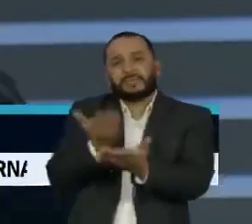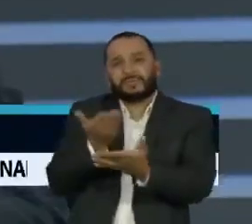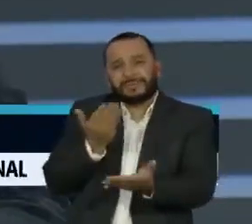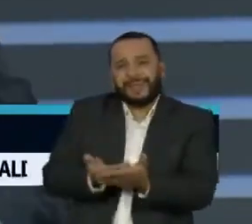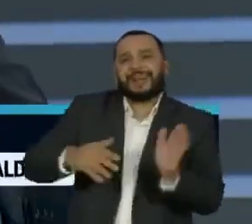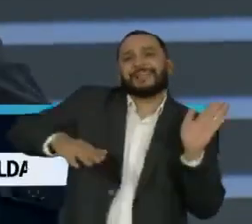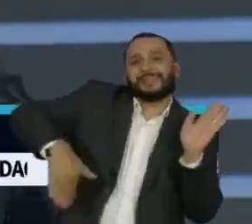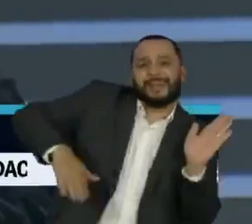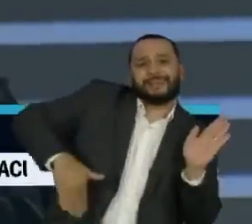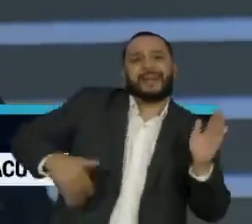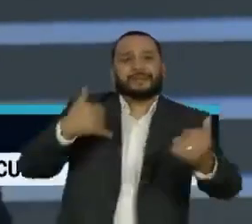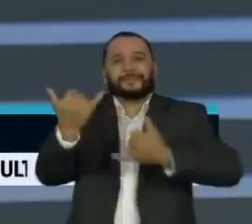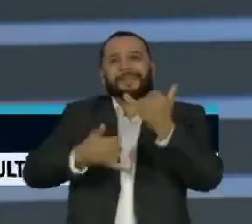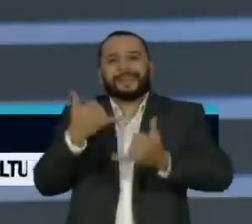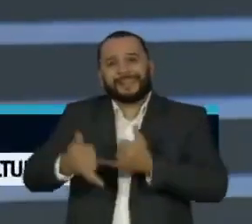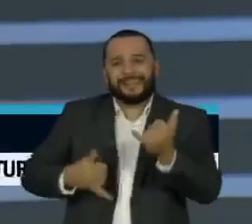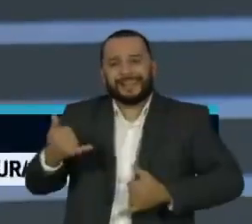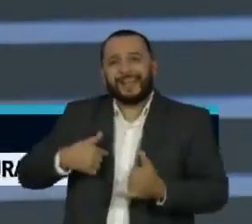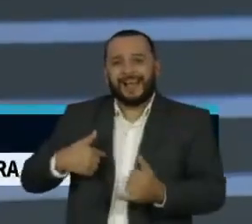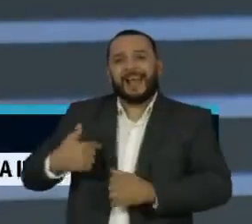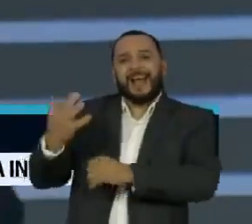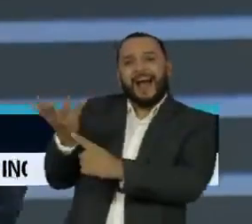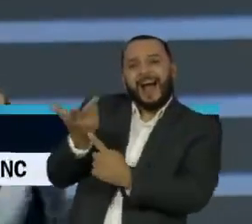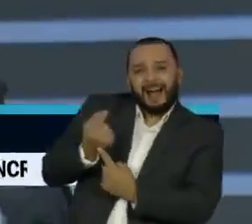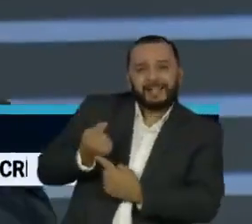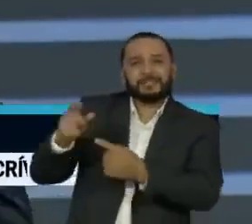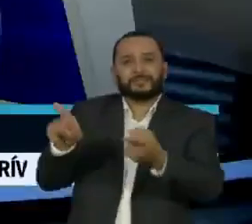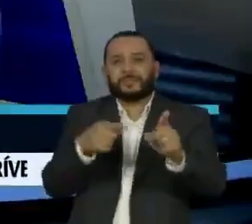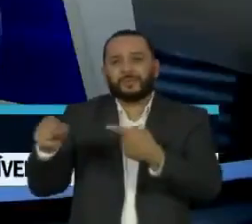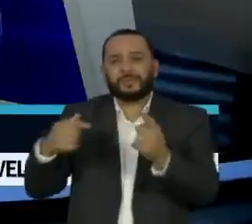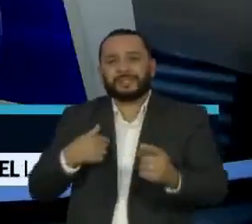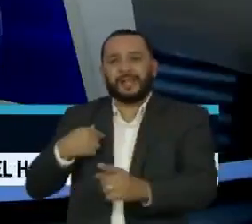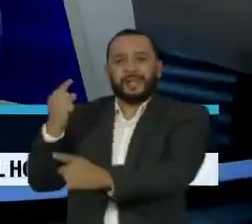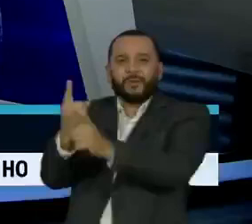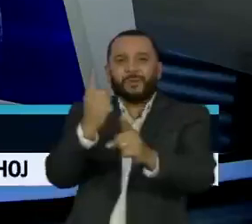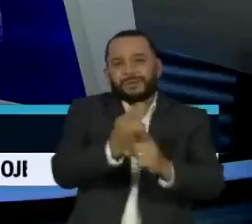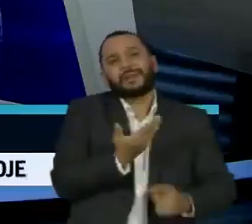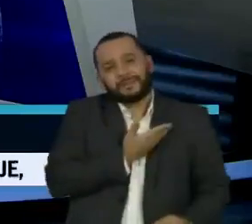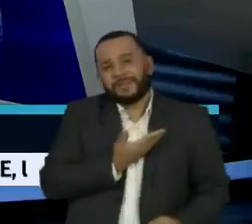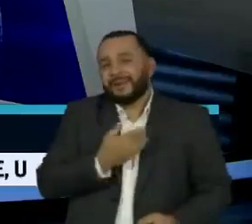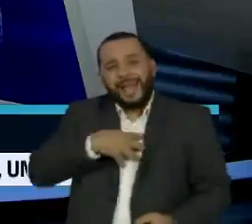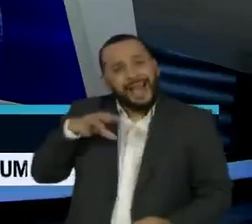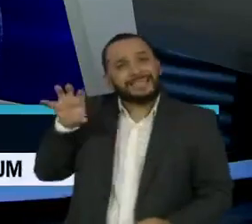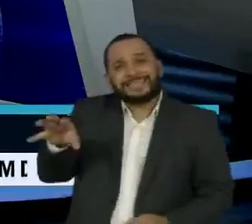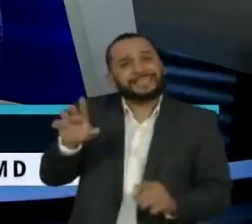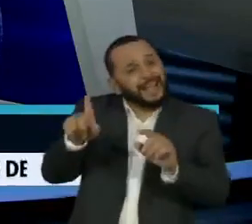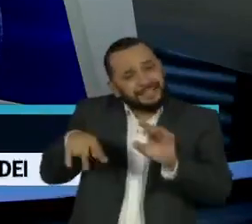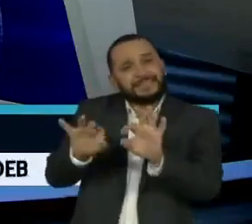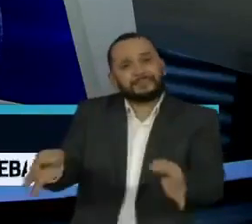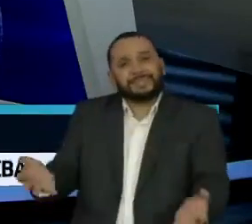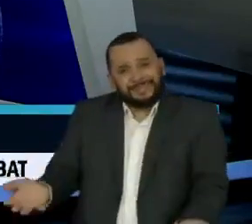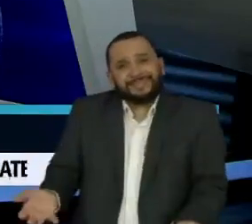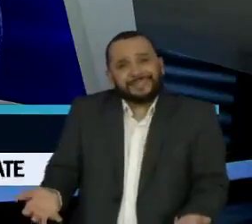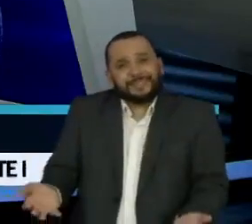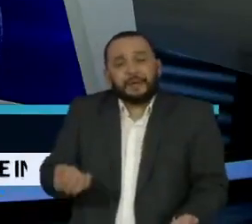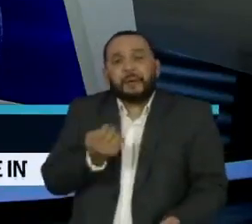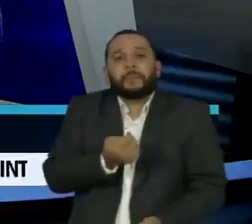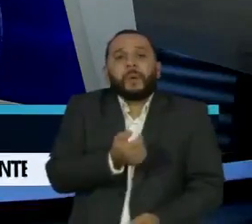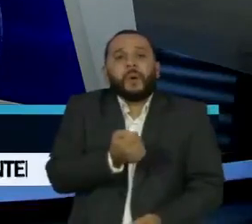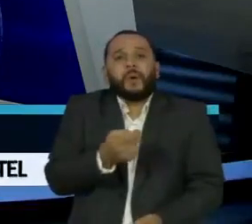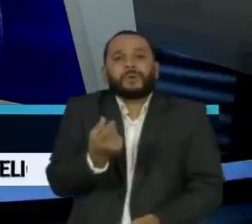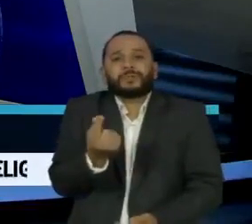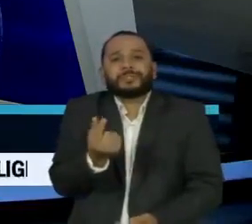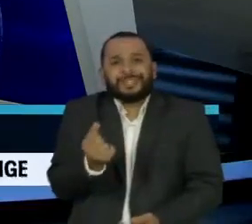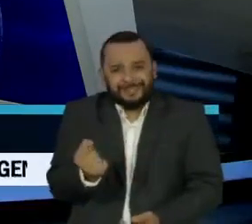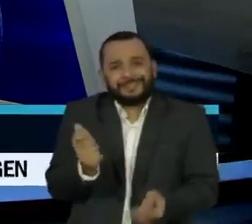nadar, brincar, fazer música e também encontrar a galera, né? Enfim, é simples e com pouco dinheiro